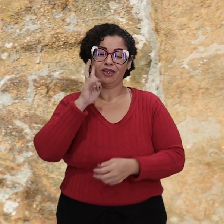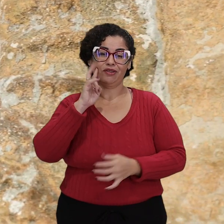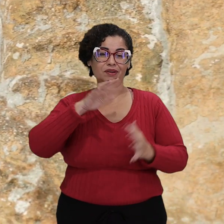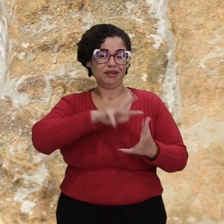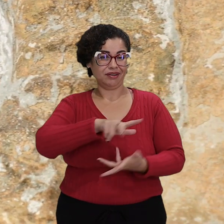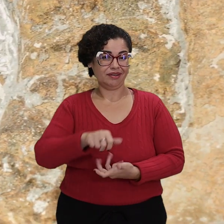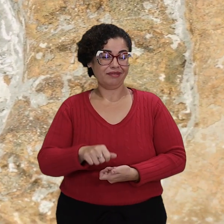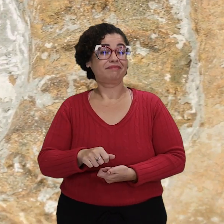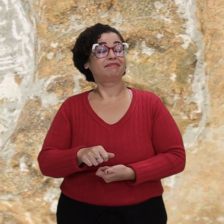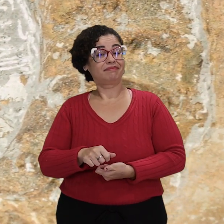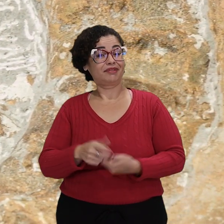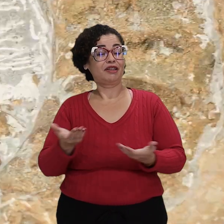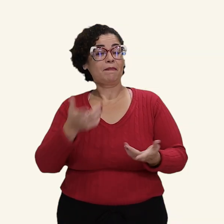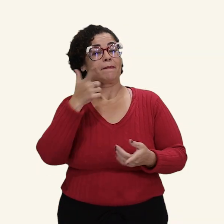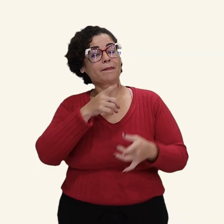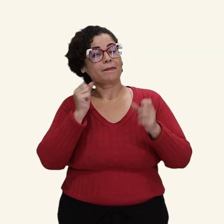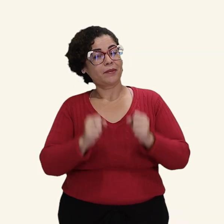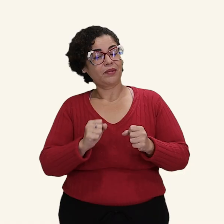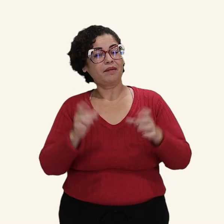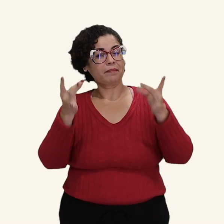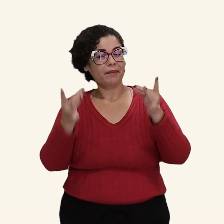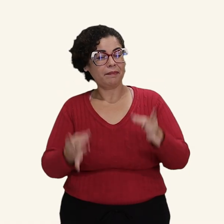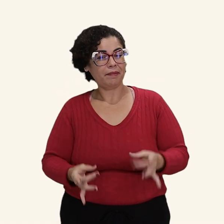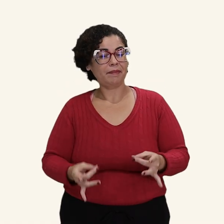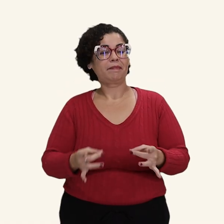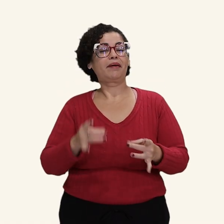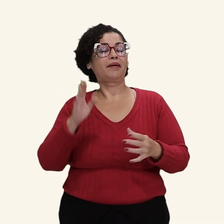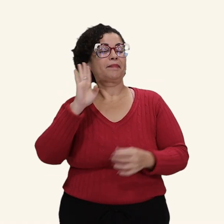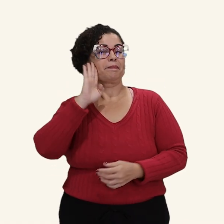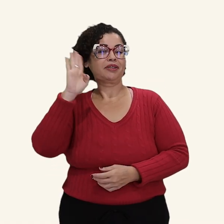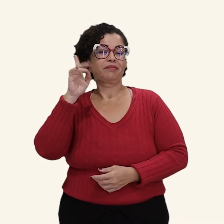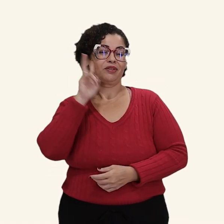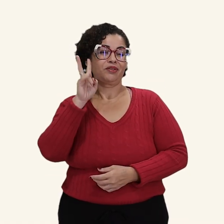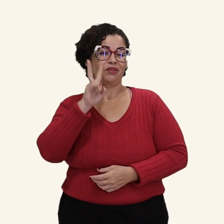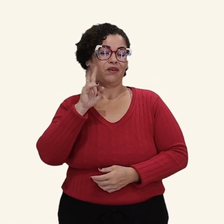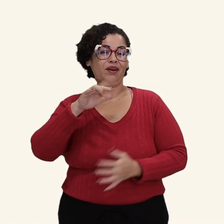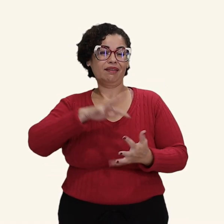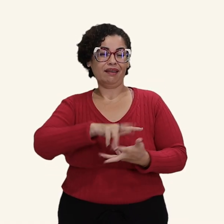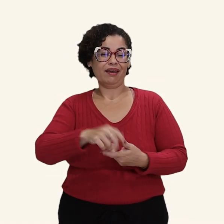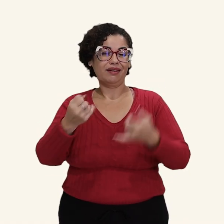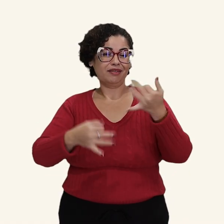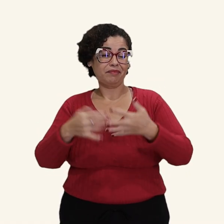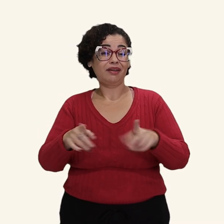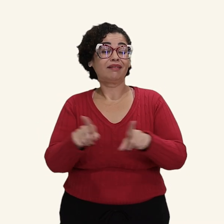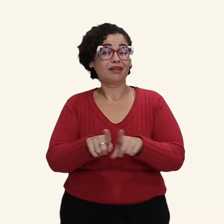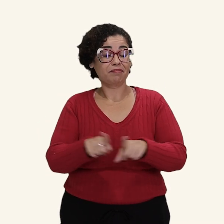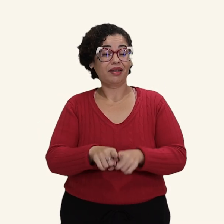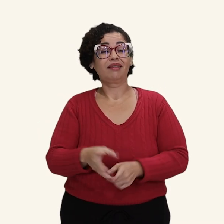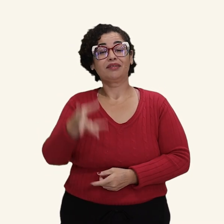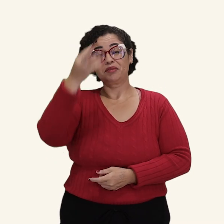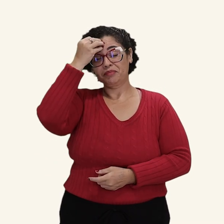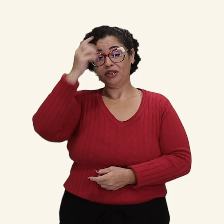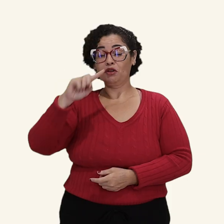E assim, podemos descobrir detalhes fascinantes sobre a história da Terra e até mesmo compreender